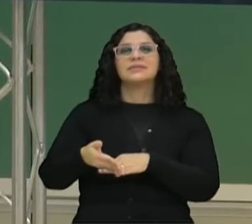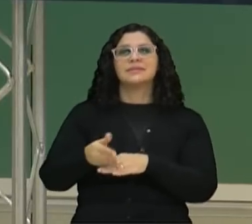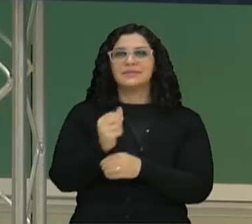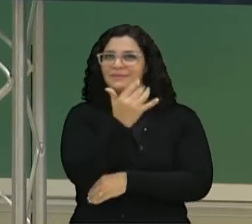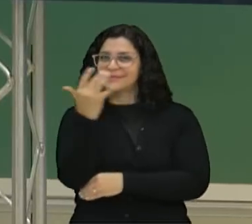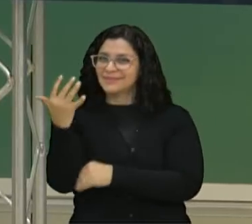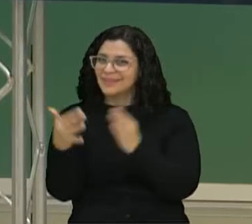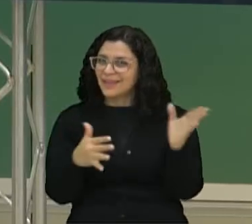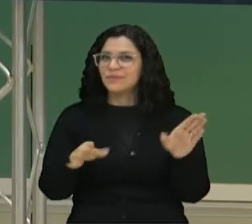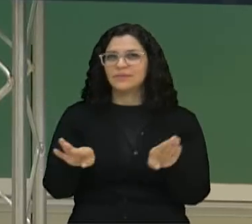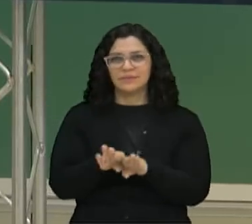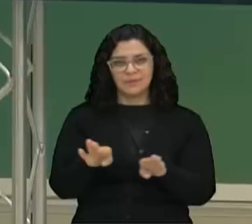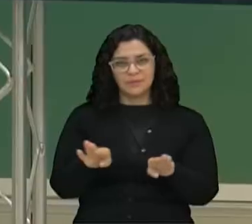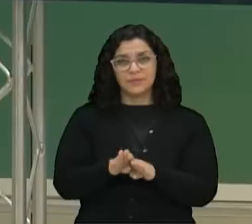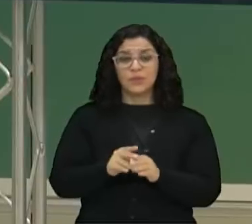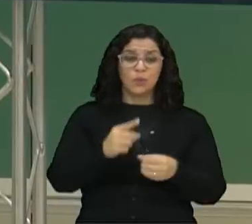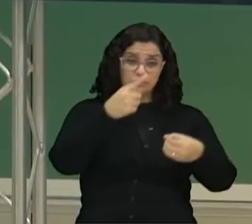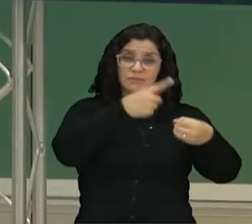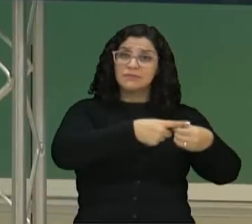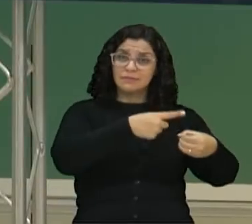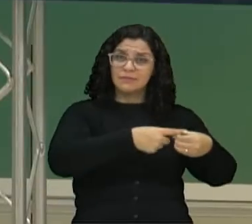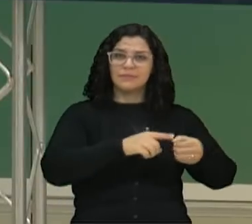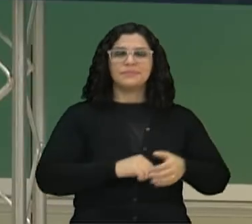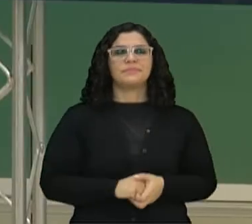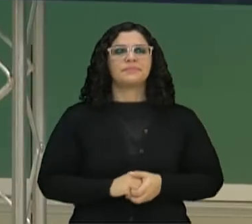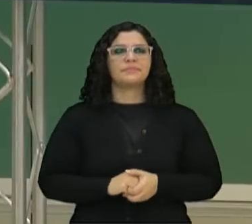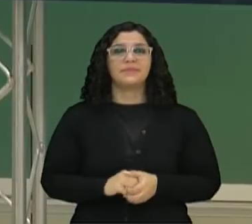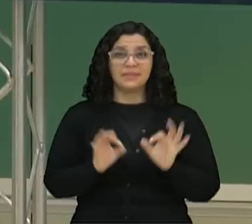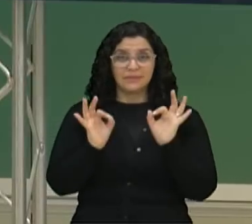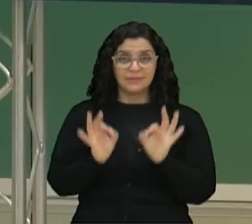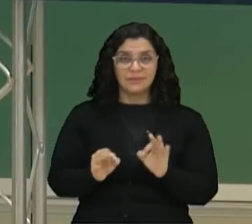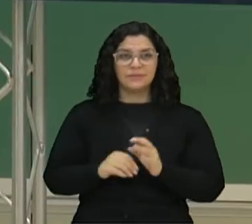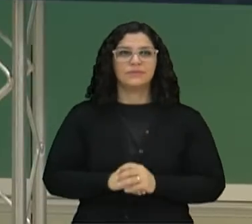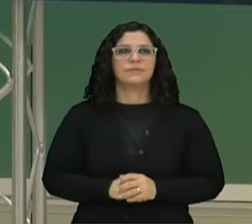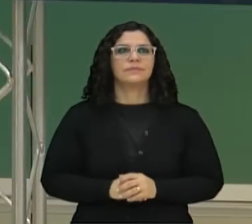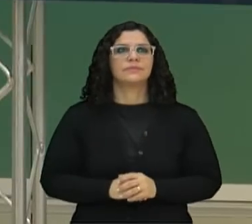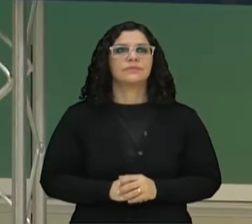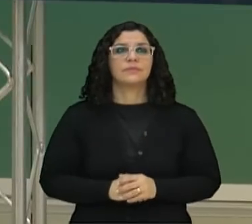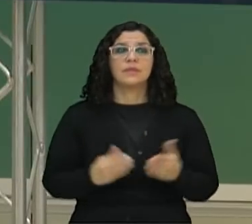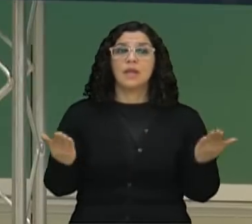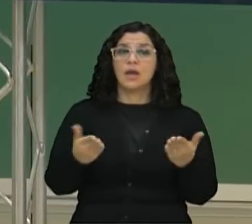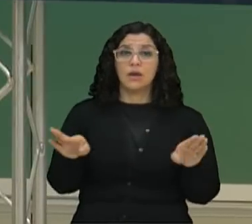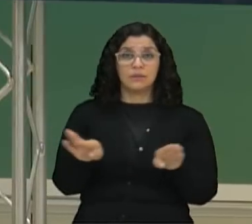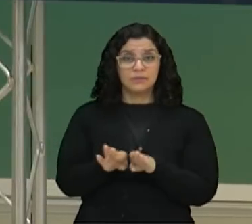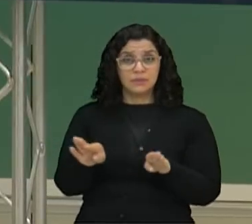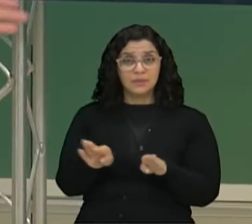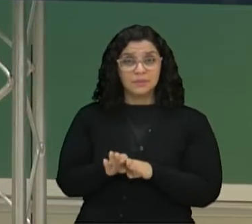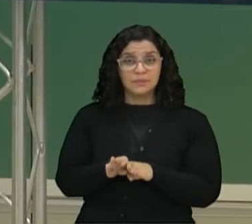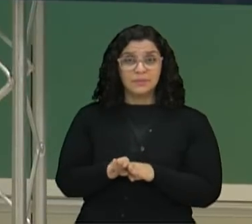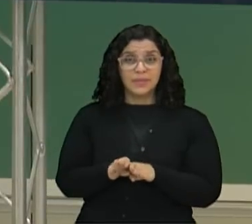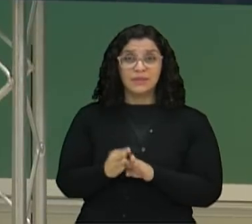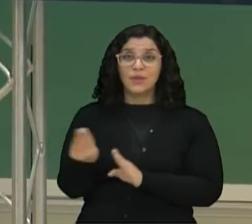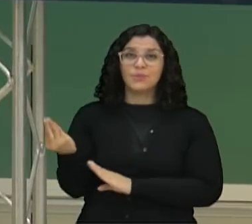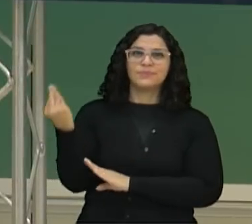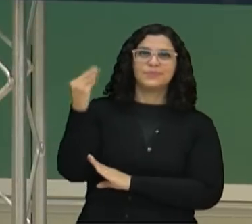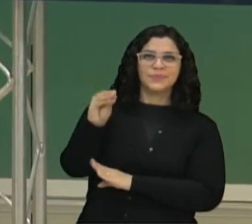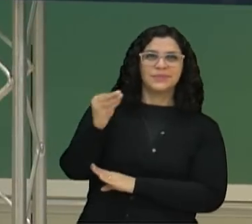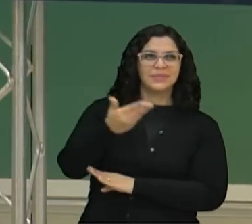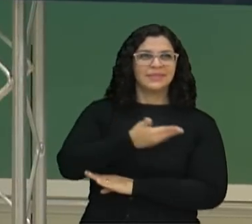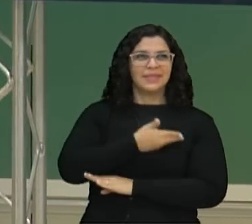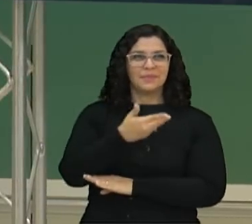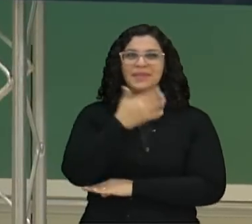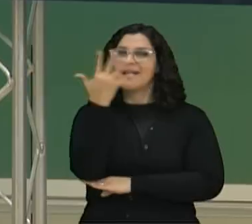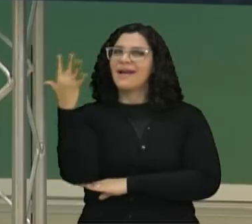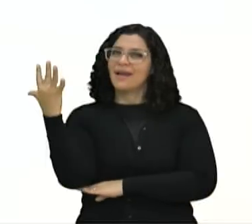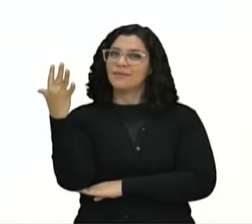práticas, né, em meio à natureza ou meio à zona urbana, né? Certo? Tendo revisado isso, ficou o recadinho da nossa amiga